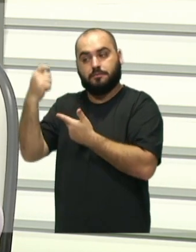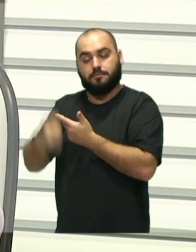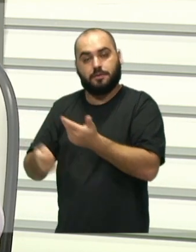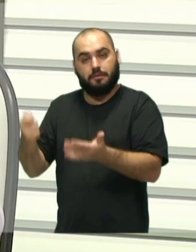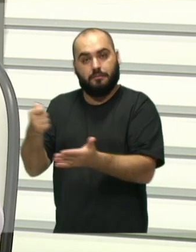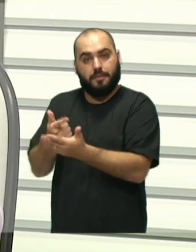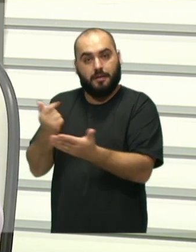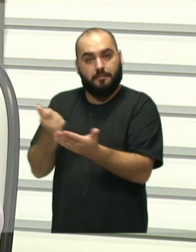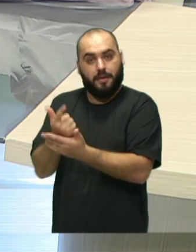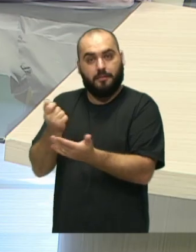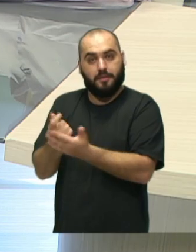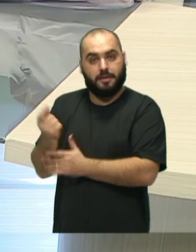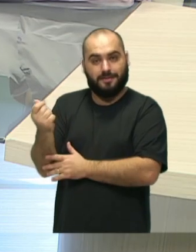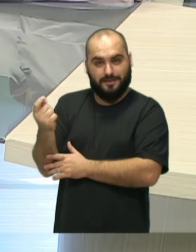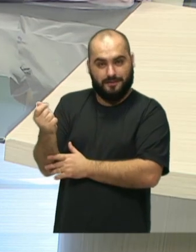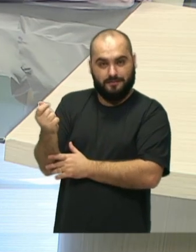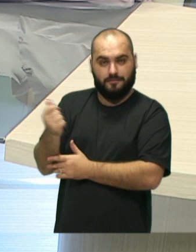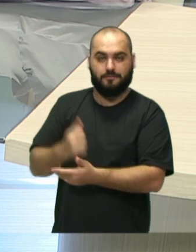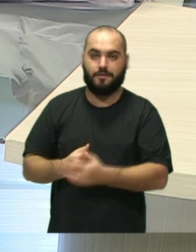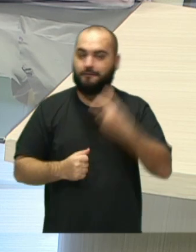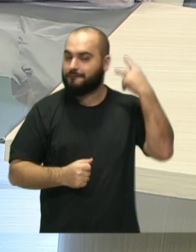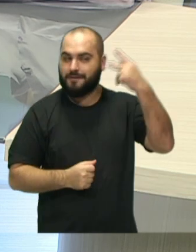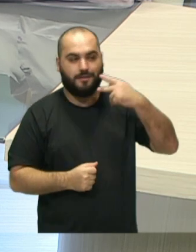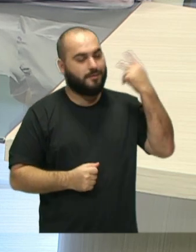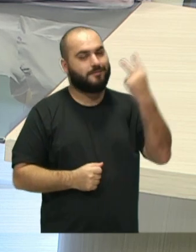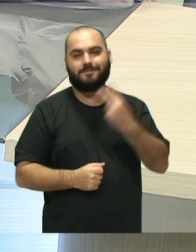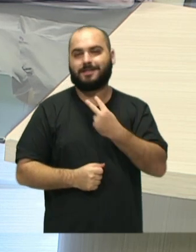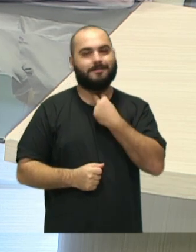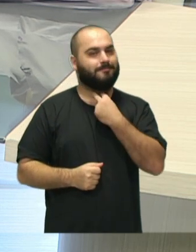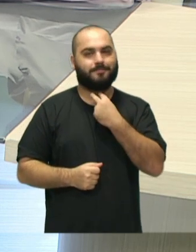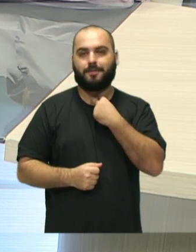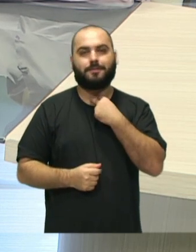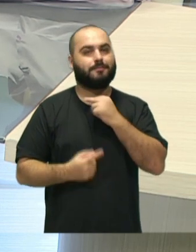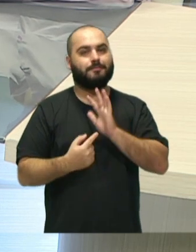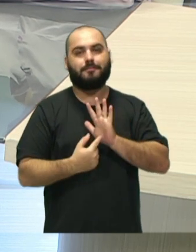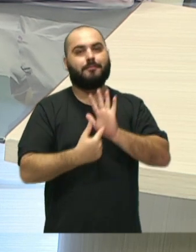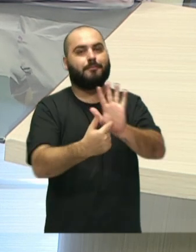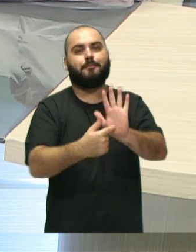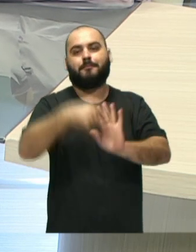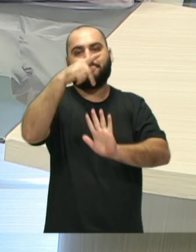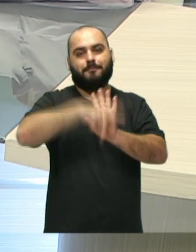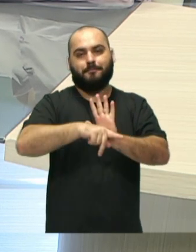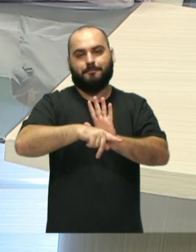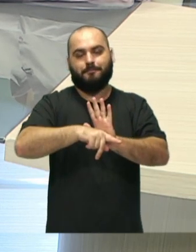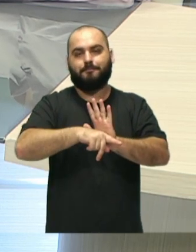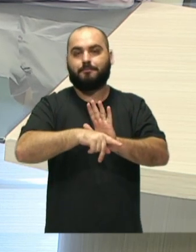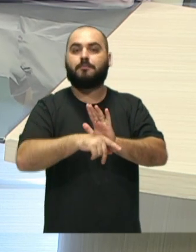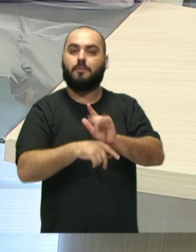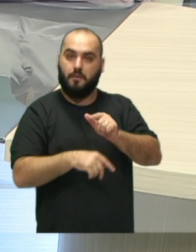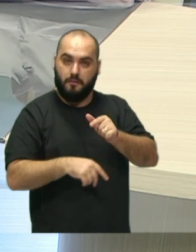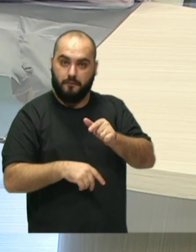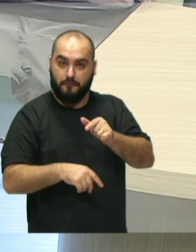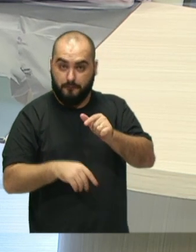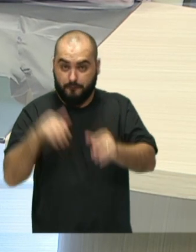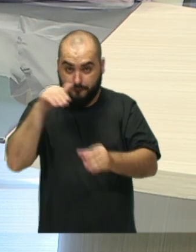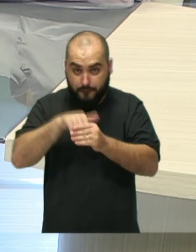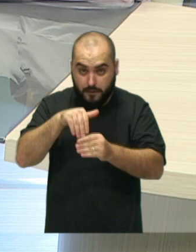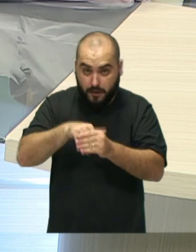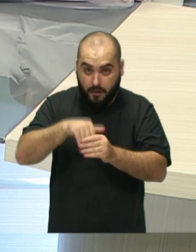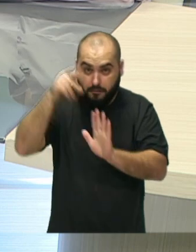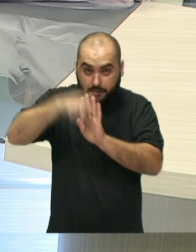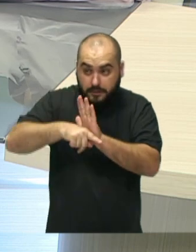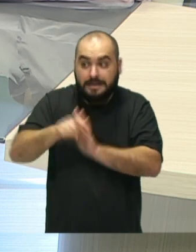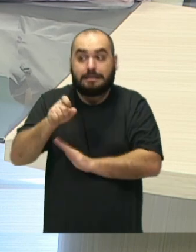ter recurso financeiro o vereador não pode apresentar esse projeto ele vai voltar nesse projeto